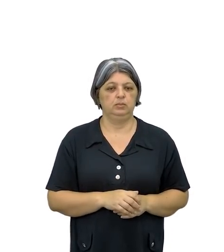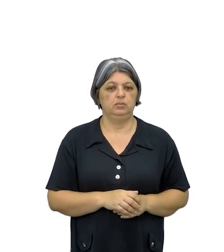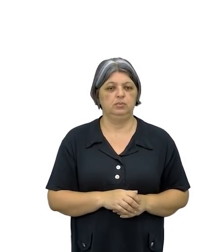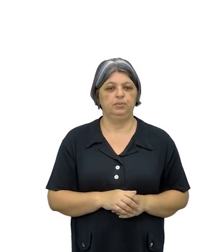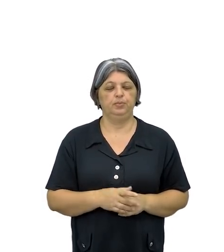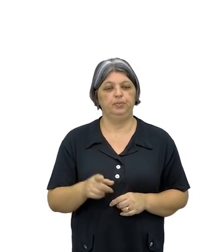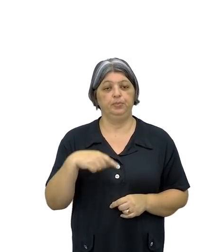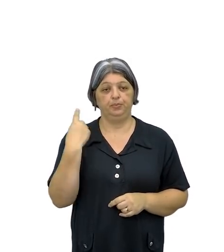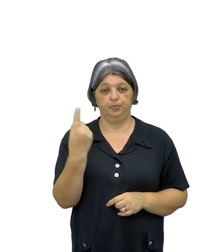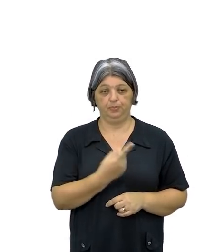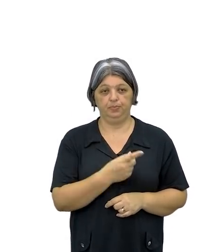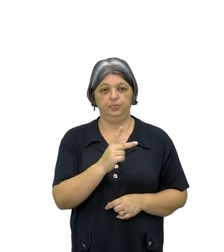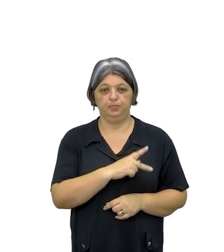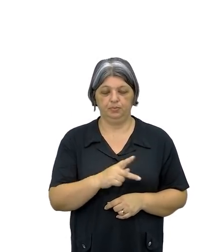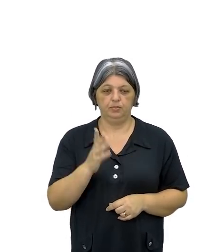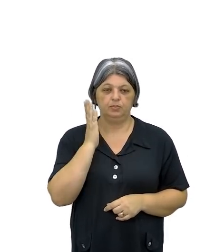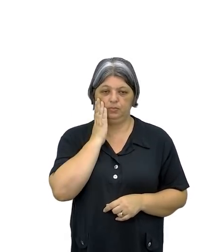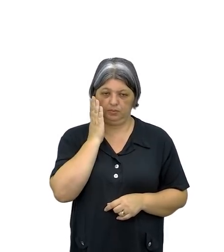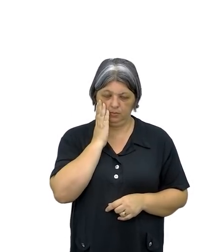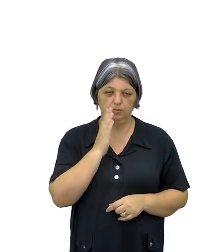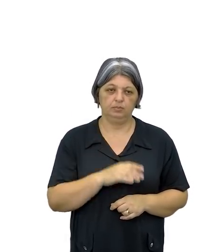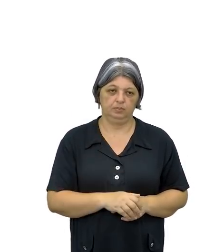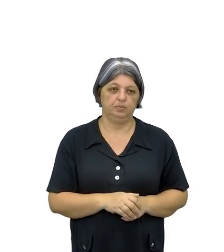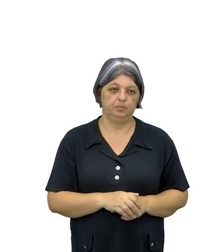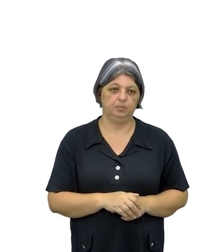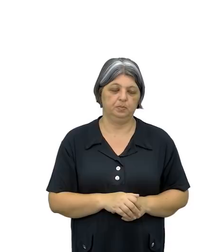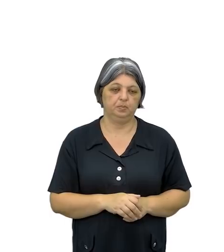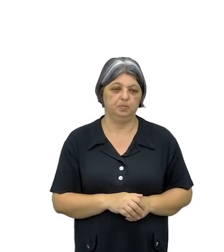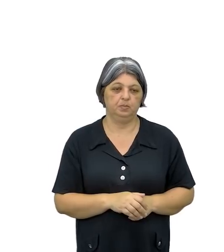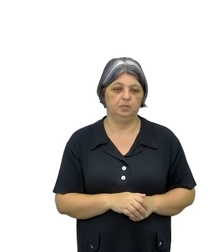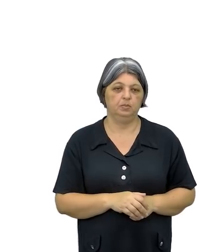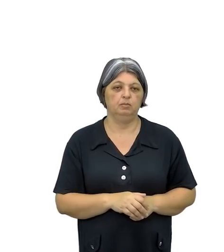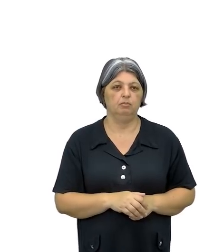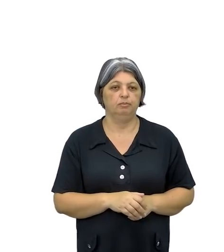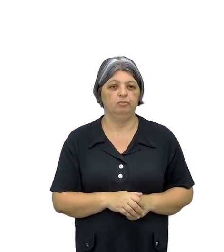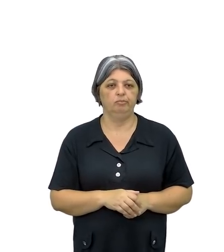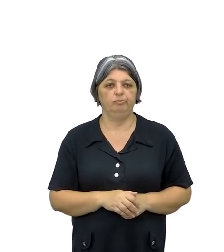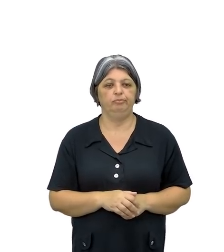como professores sabemos, ou até mesmo em